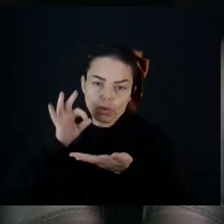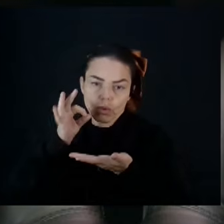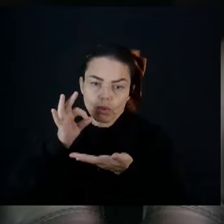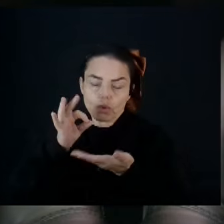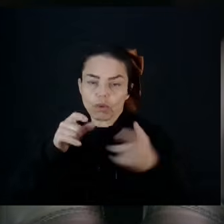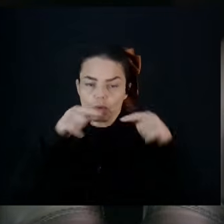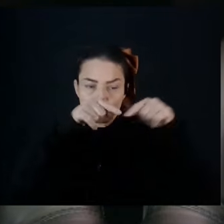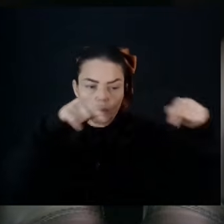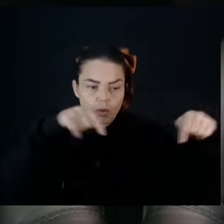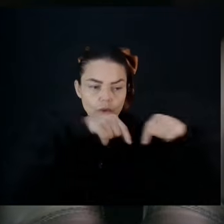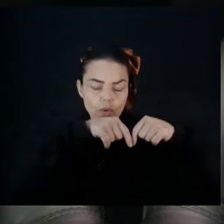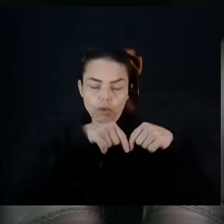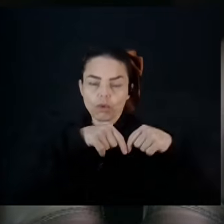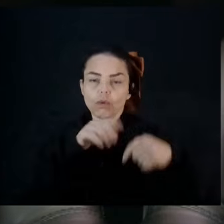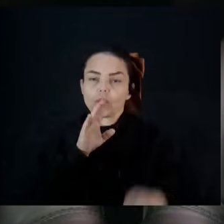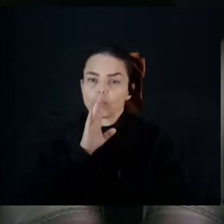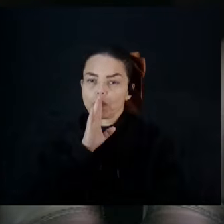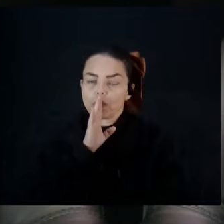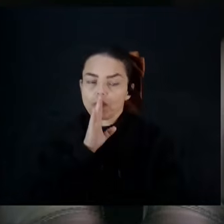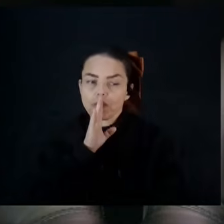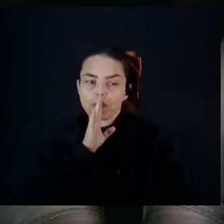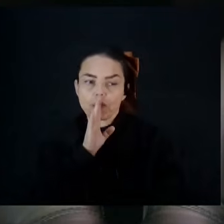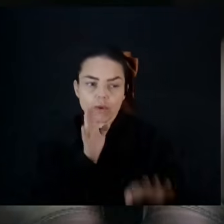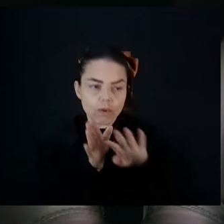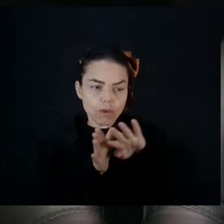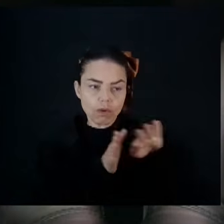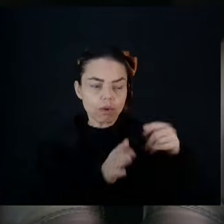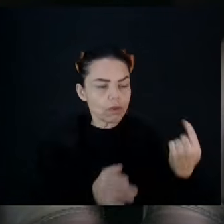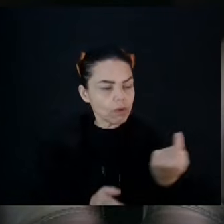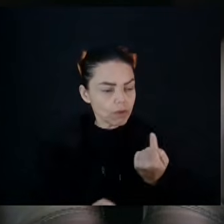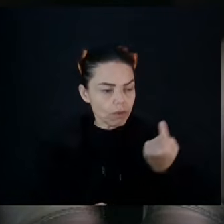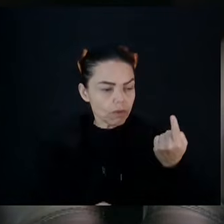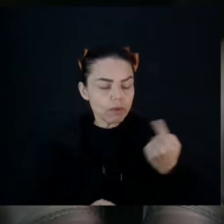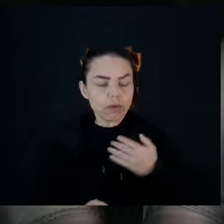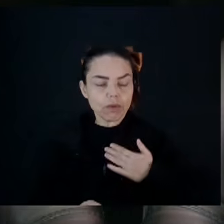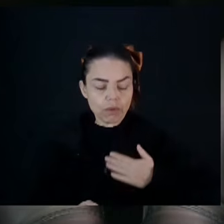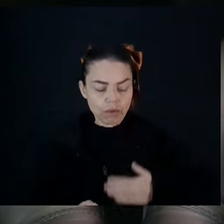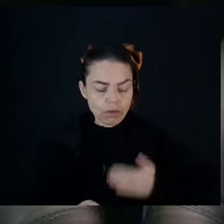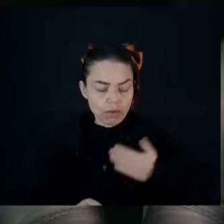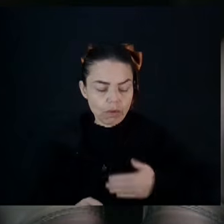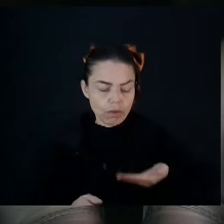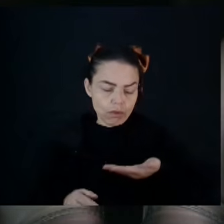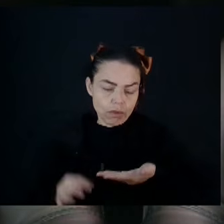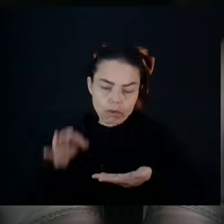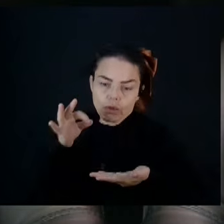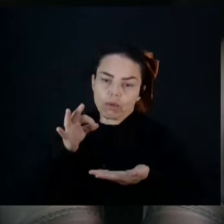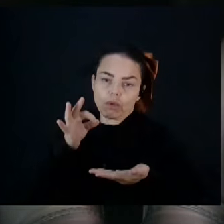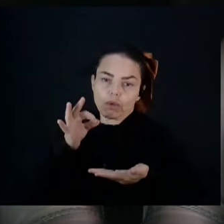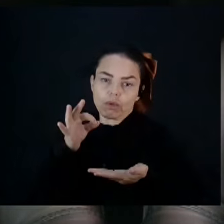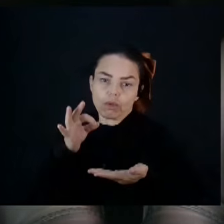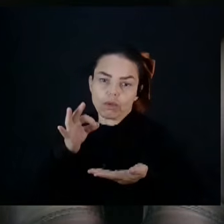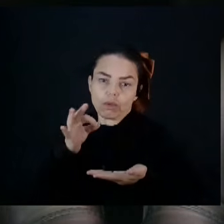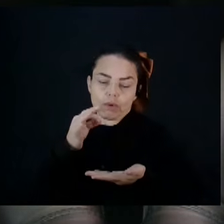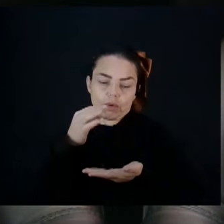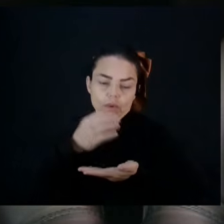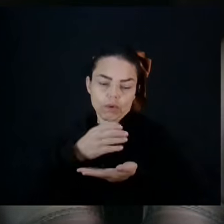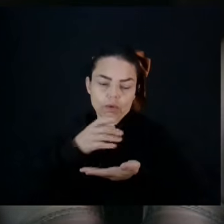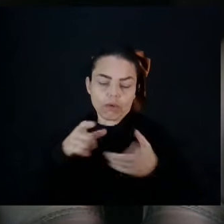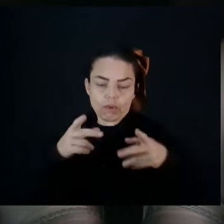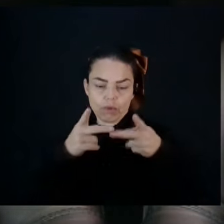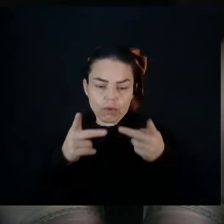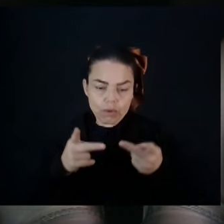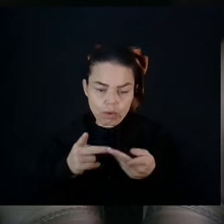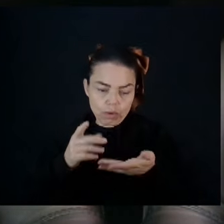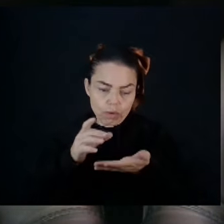ficar bem separadinho lá no café, sozinho, bem tranquilo. Você vai pegar a xícara, tem o pires e a xícara. Você vai pegar a xícara e você